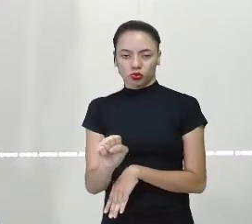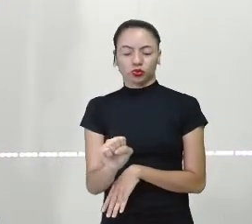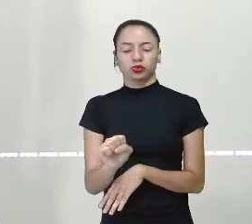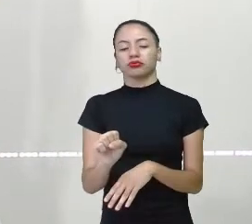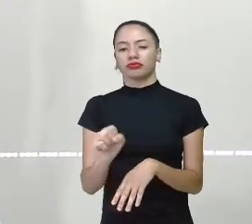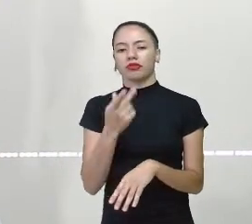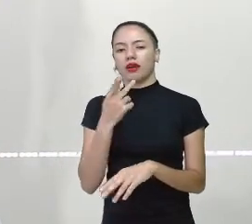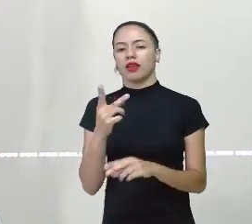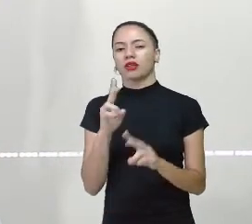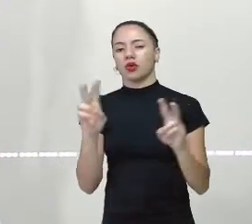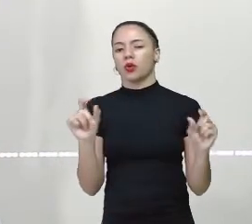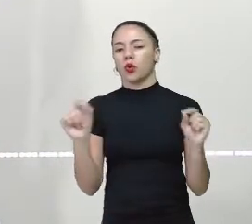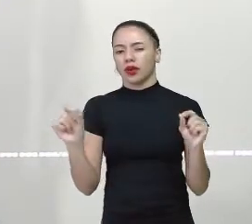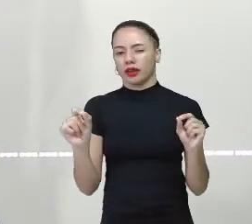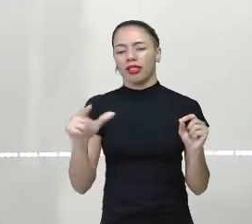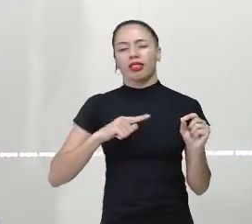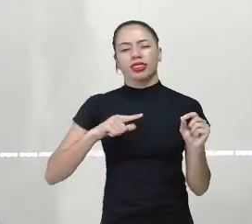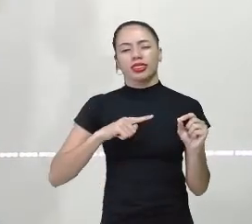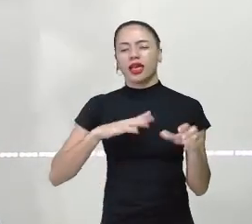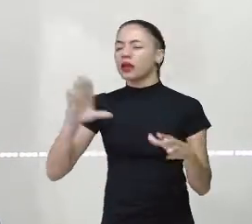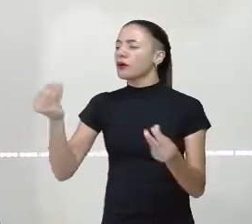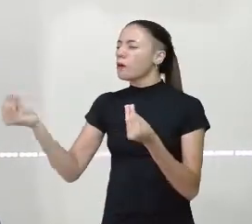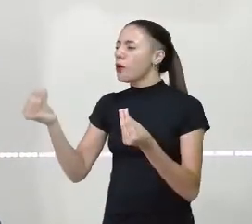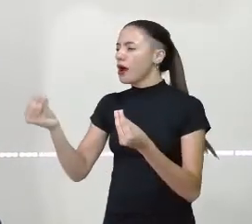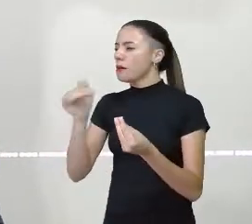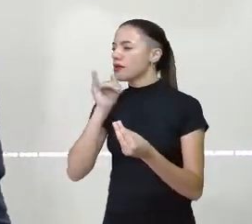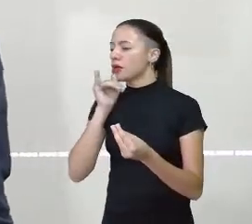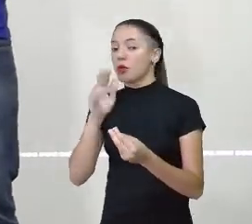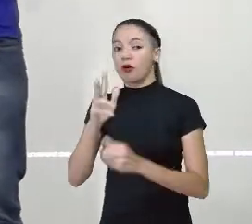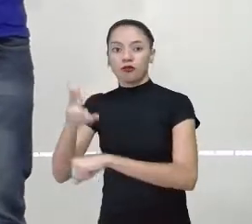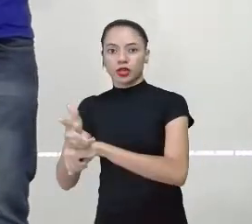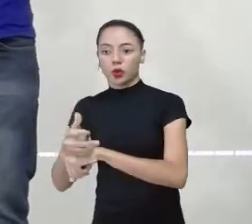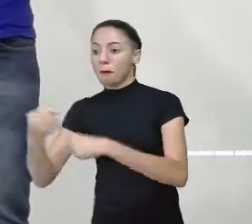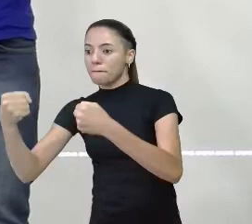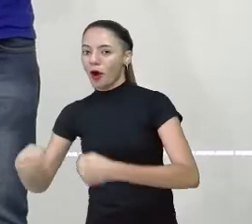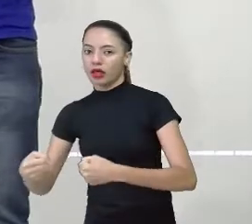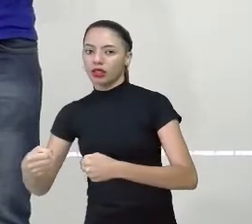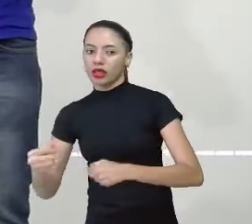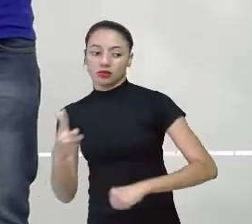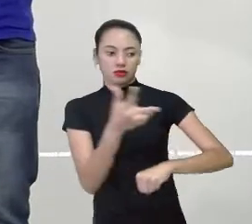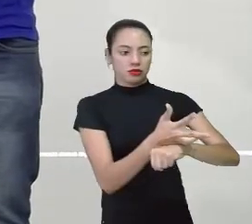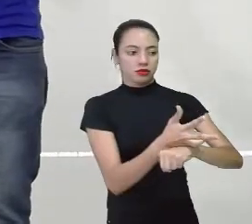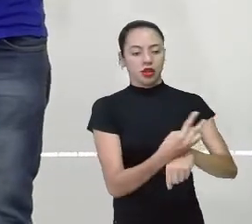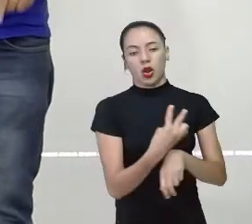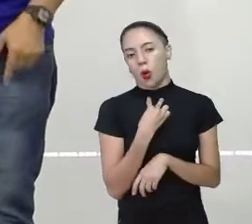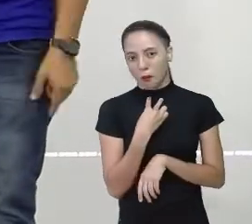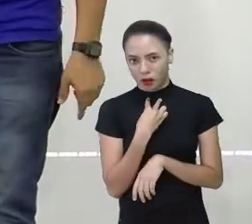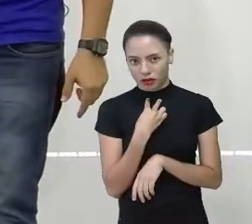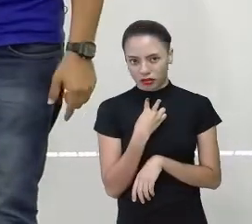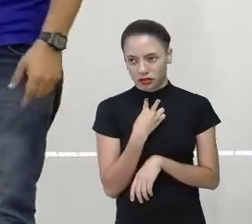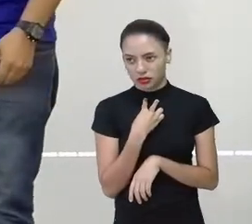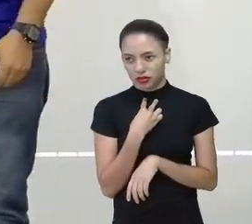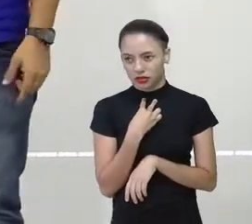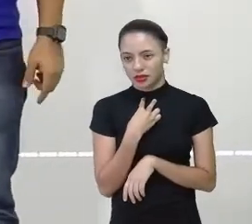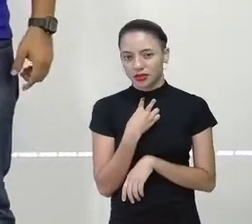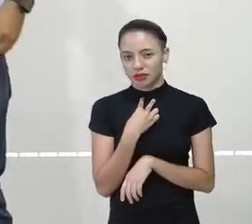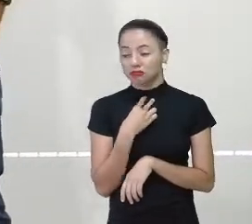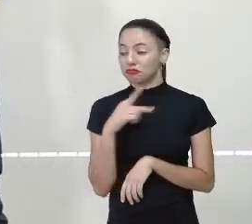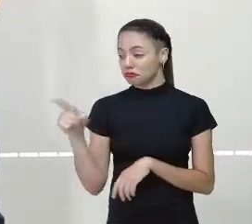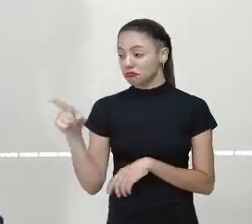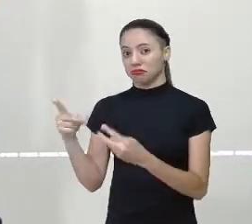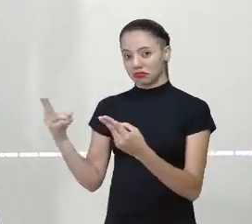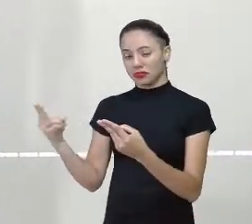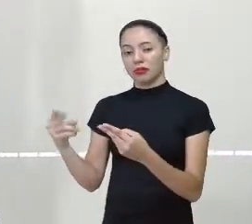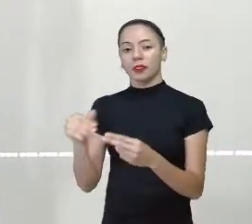que pode. Não tem esses videozinhos, como é que é, Armando? O que pode, o que não pode. Pra cá, não pode Isso, pra cá. o que não pode. Isso. Fazer essas coisas aí. Assim. Tá, pode ser assim.